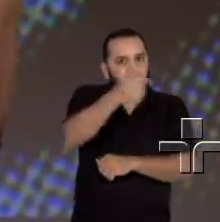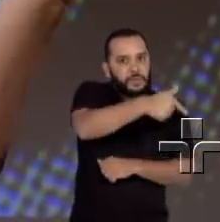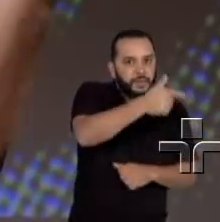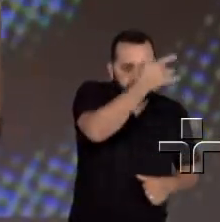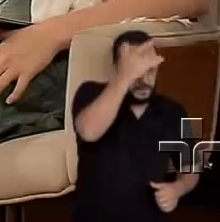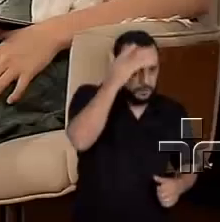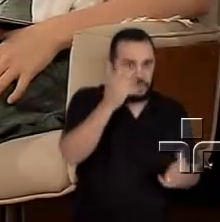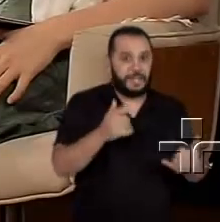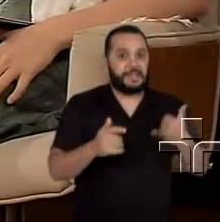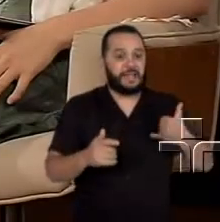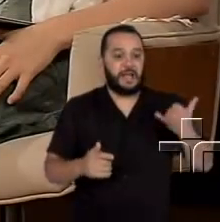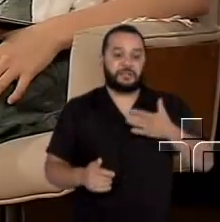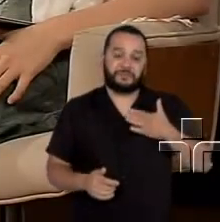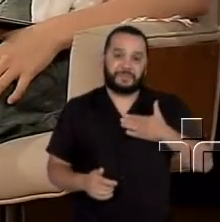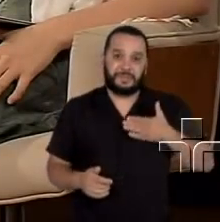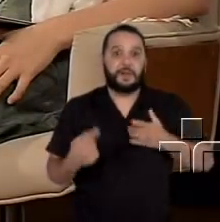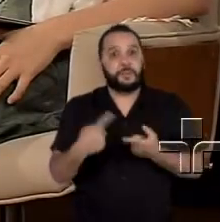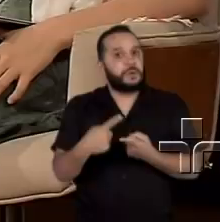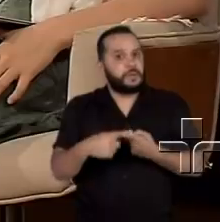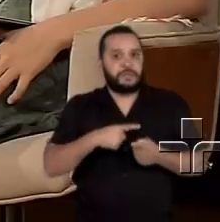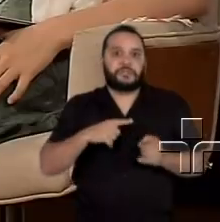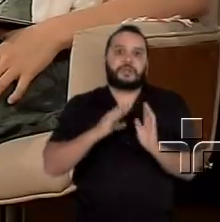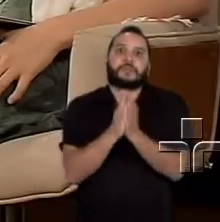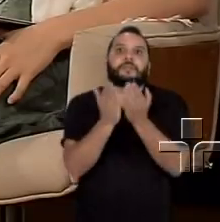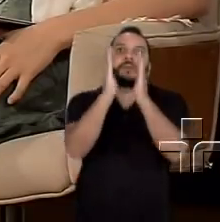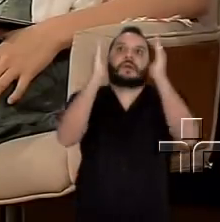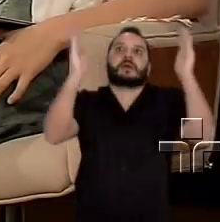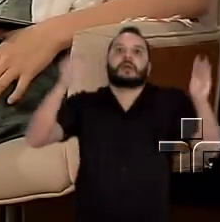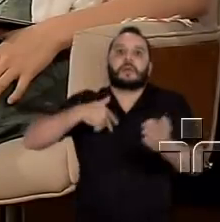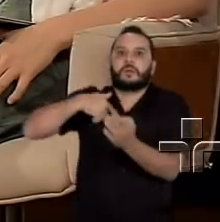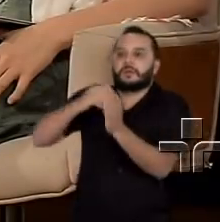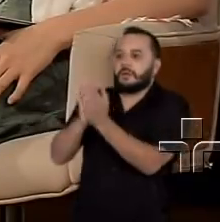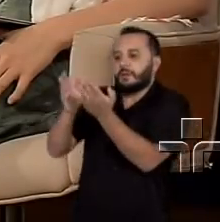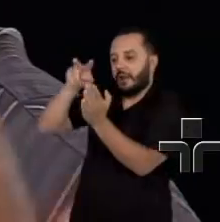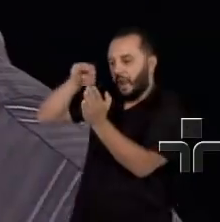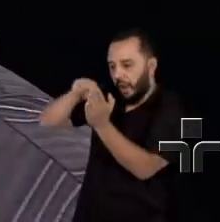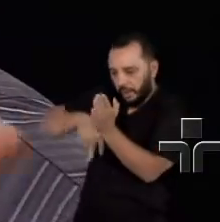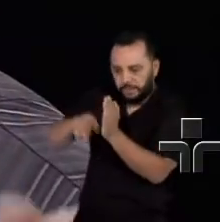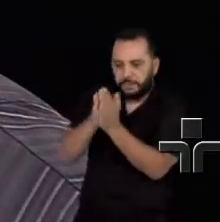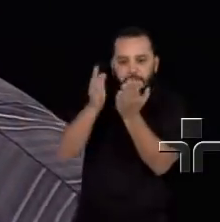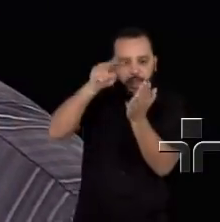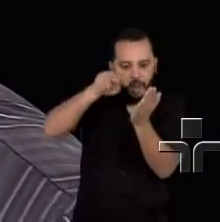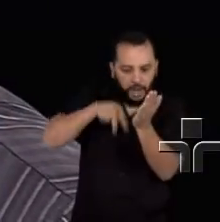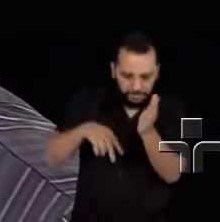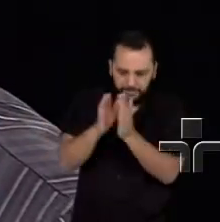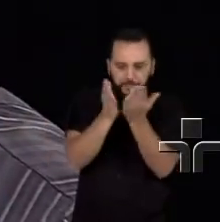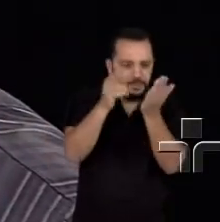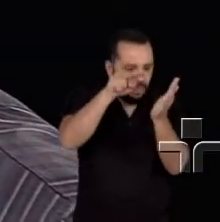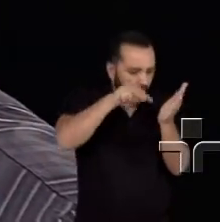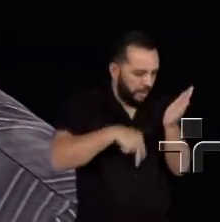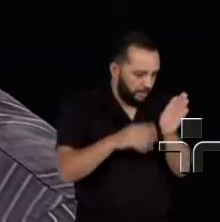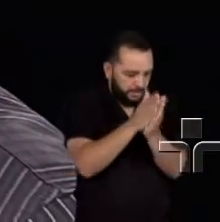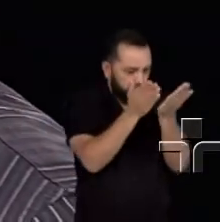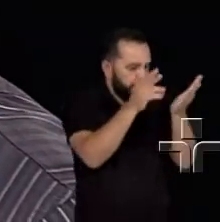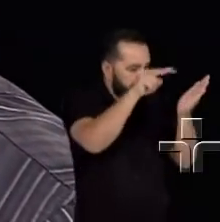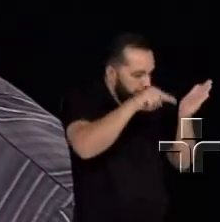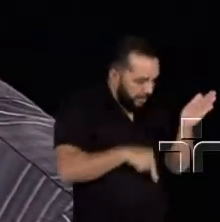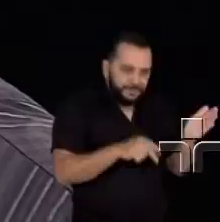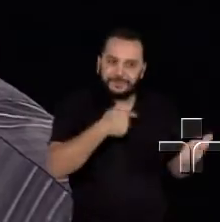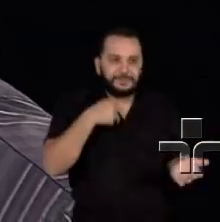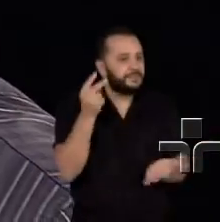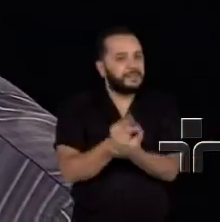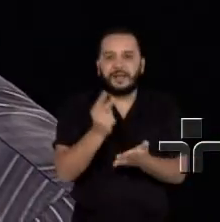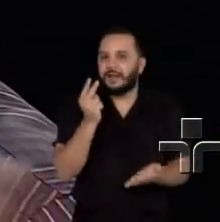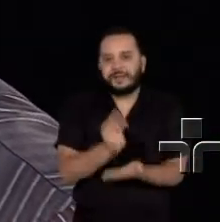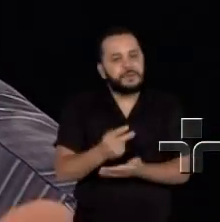Sempre eu tive, porque eu vivia numa biblioteca gigante que eu ia lendo tudo. Eu li Stendhal, eu li Flaubert, eu li todo Balzac, eu li